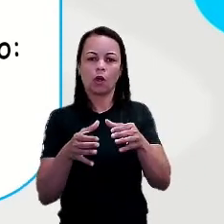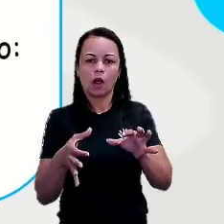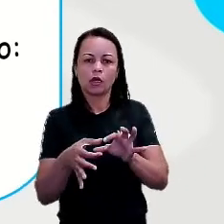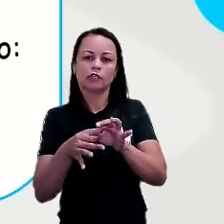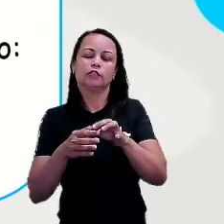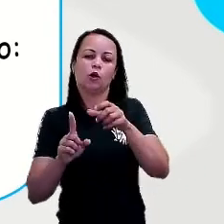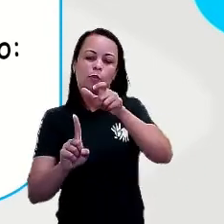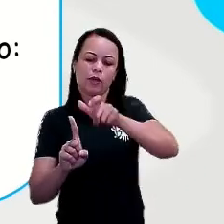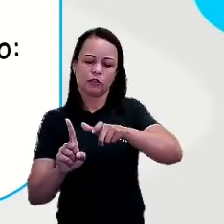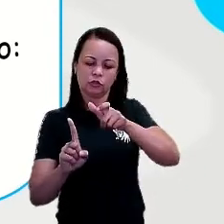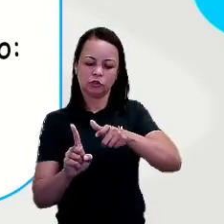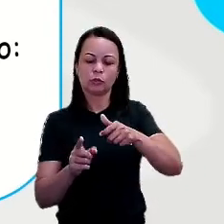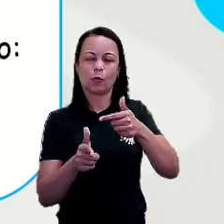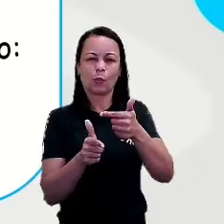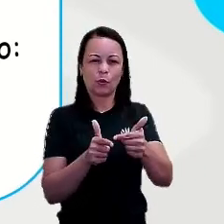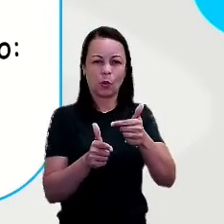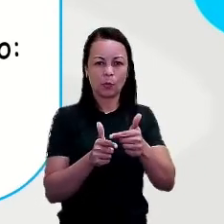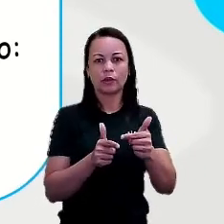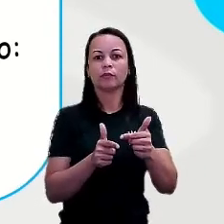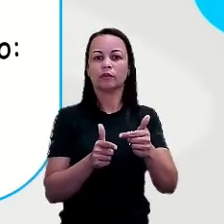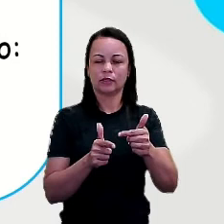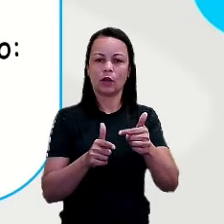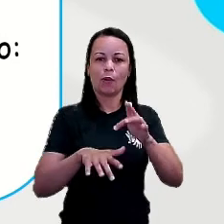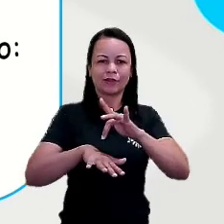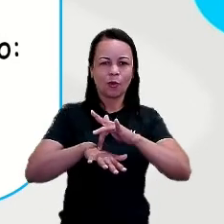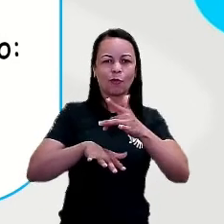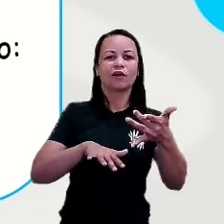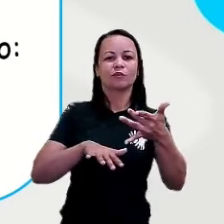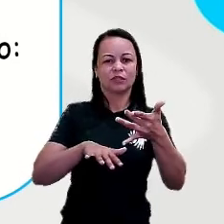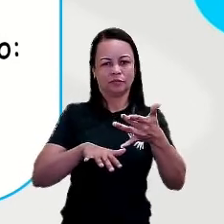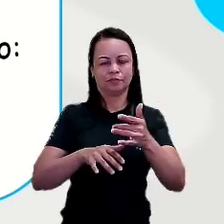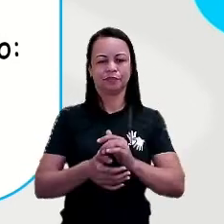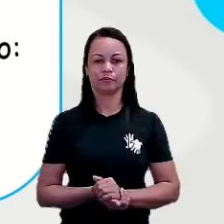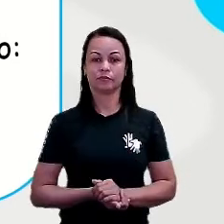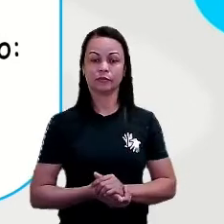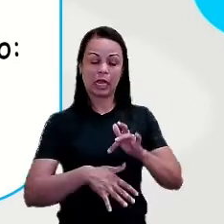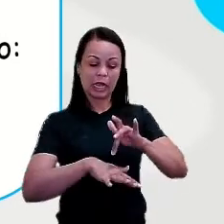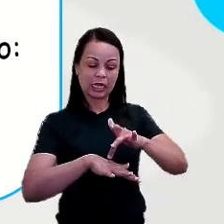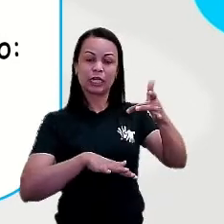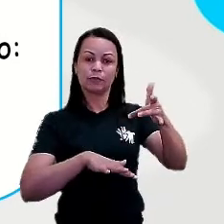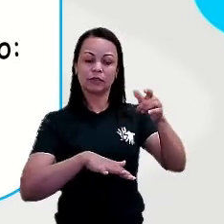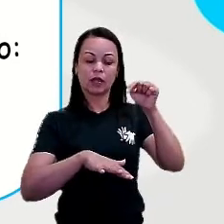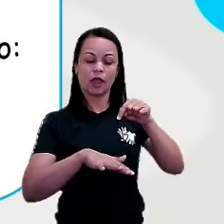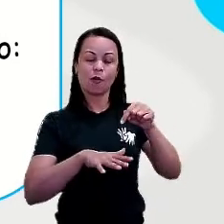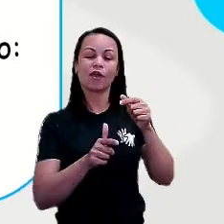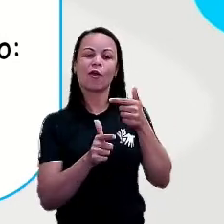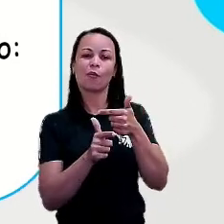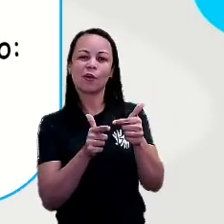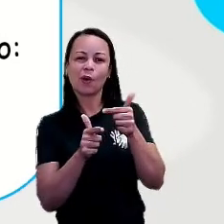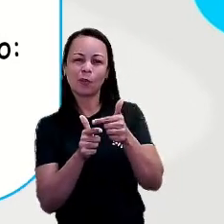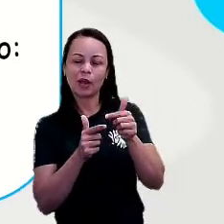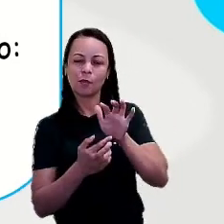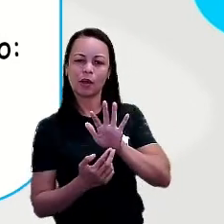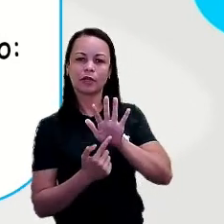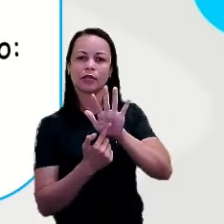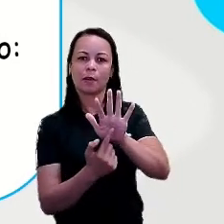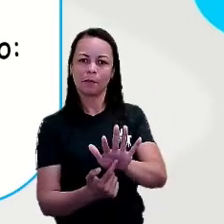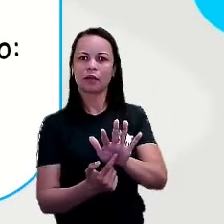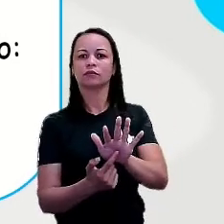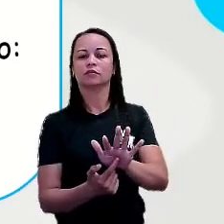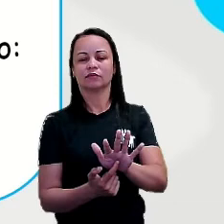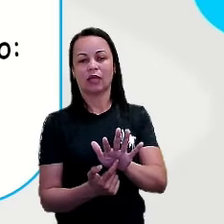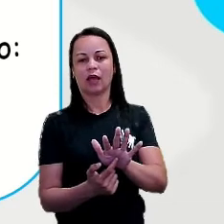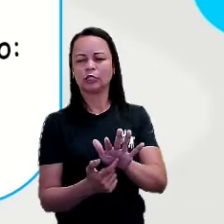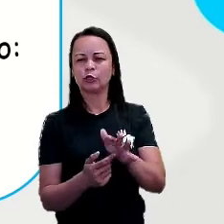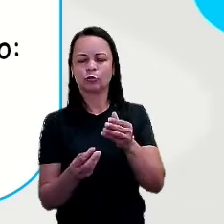com problematização até o clímax. Tá? Clímax é onde o problema está ali sendo apresentado com